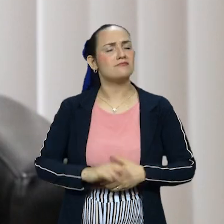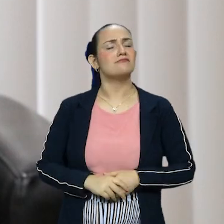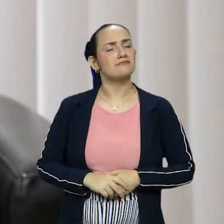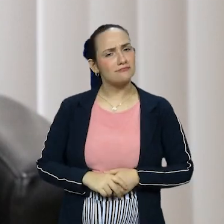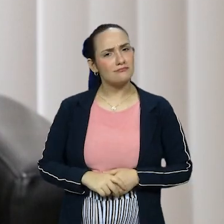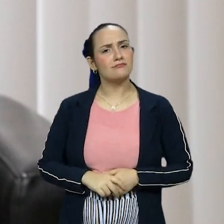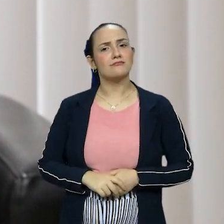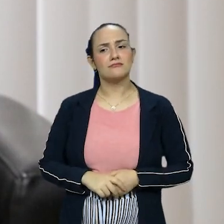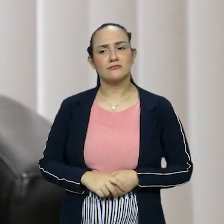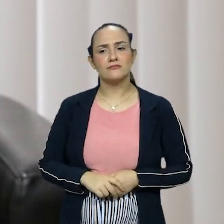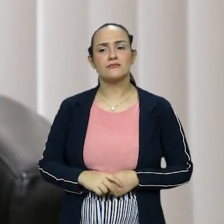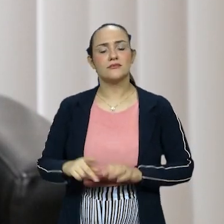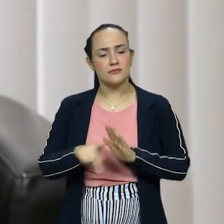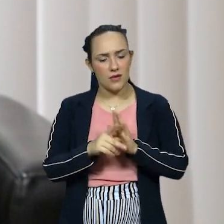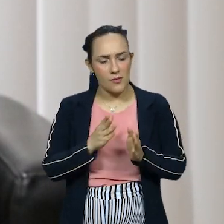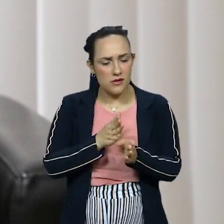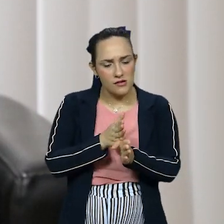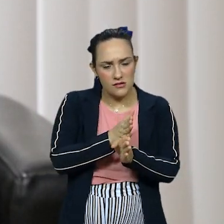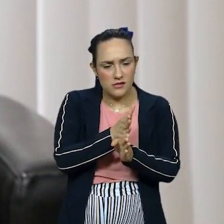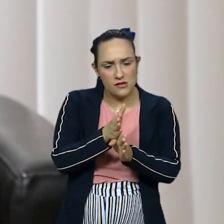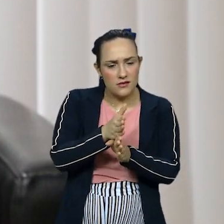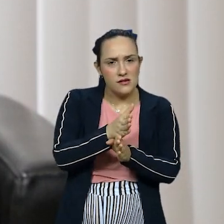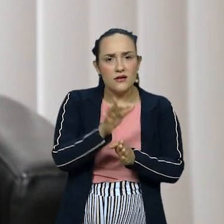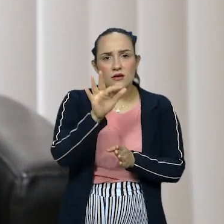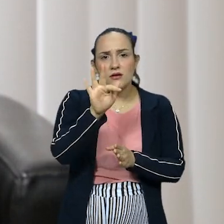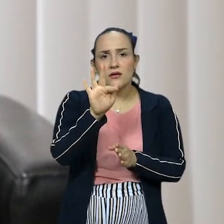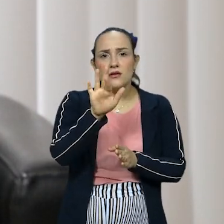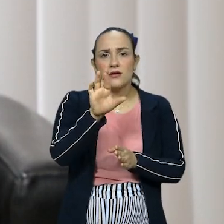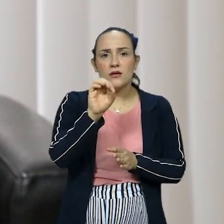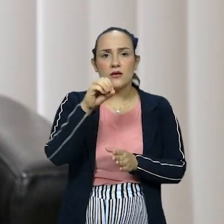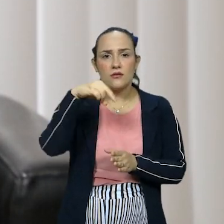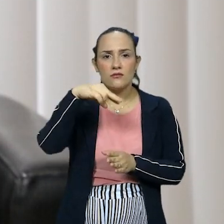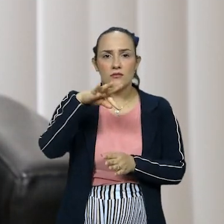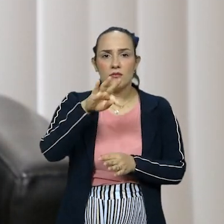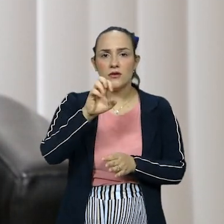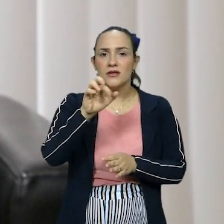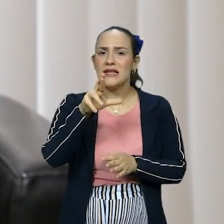o senhor acabou de colocar para a gente aqui em relação à fronteira,